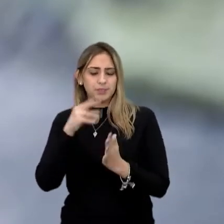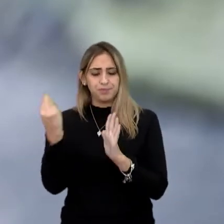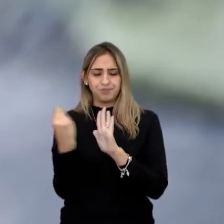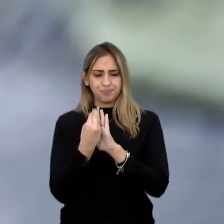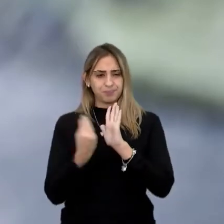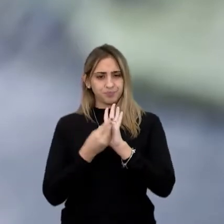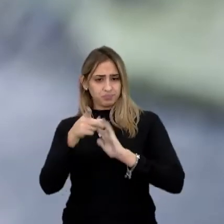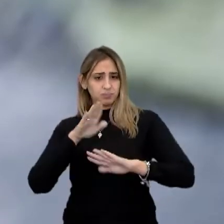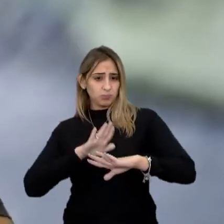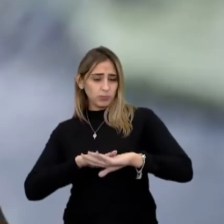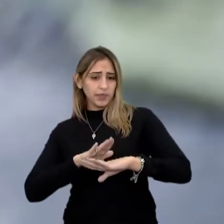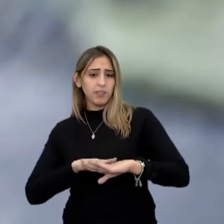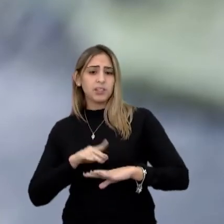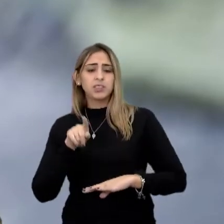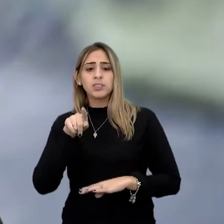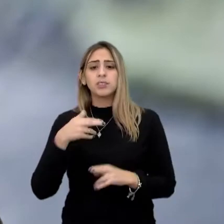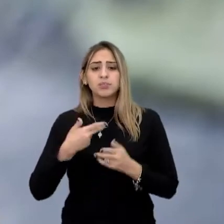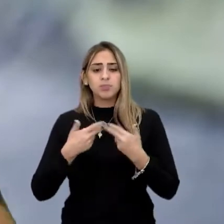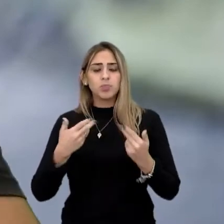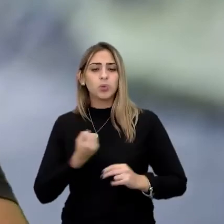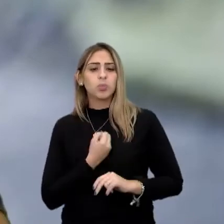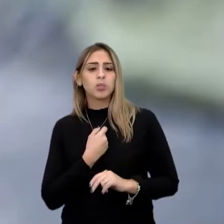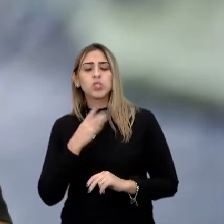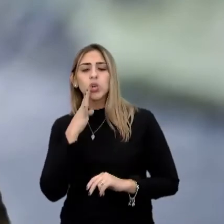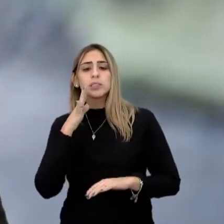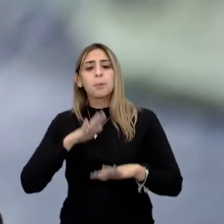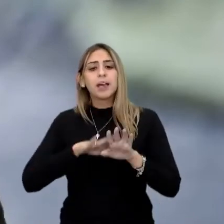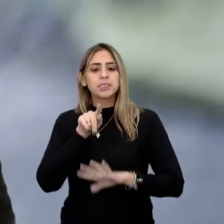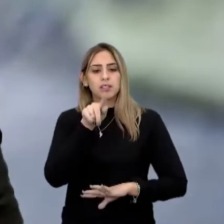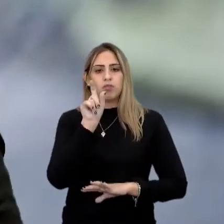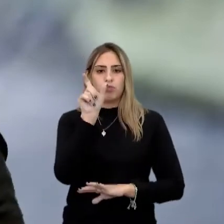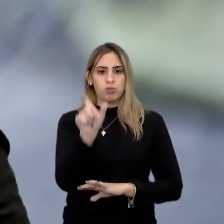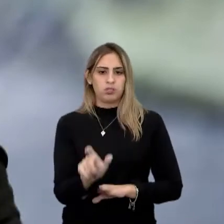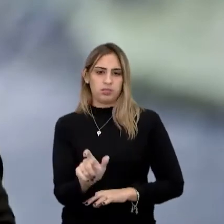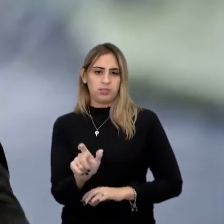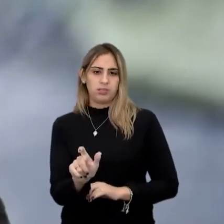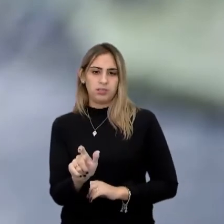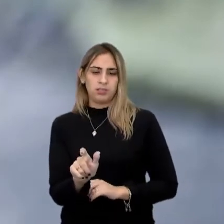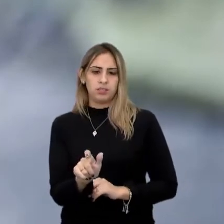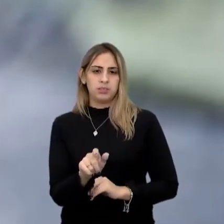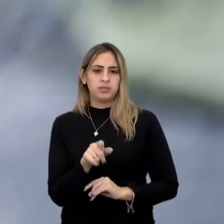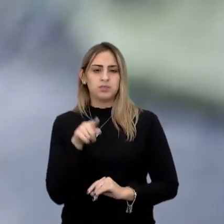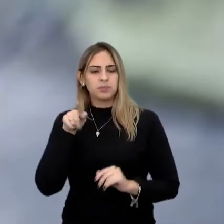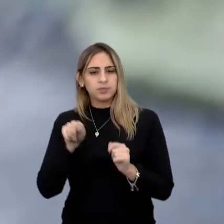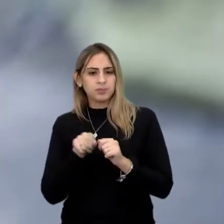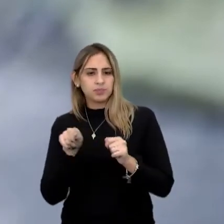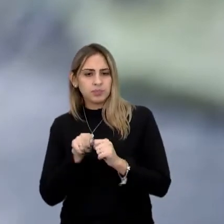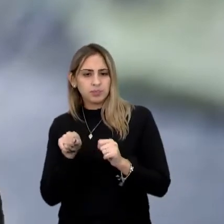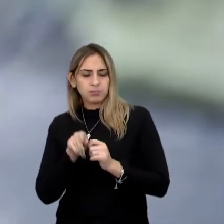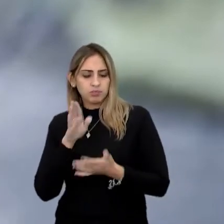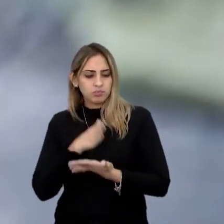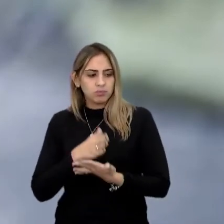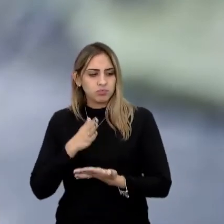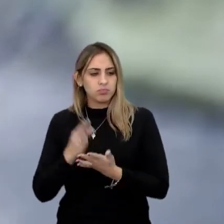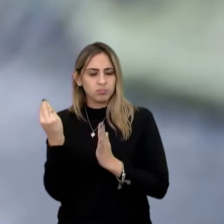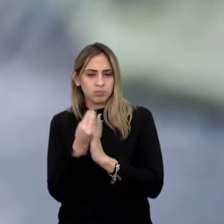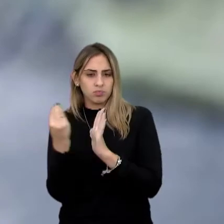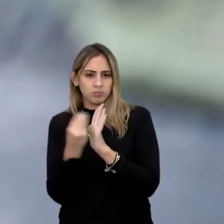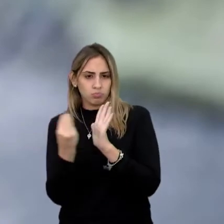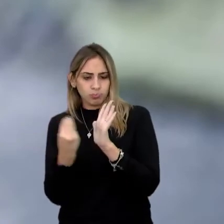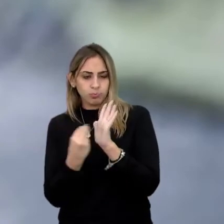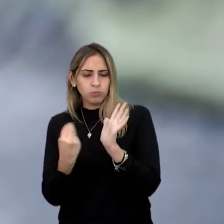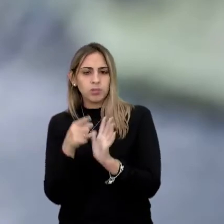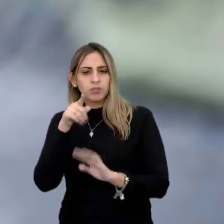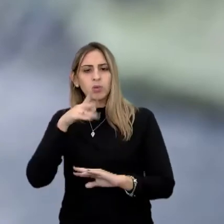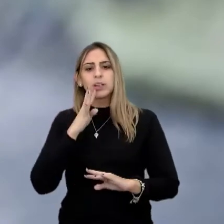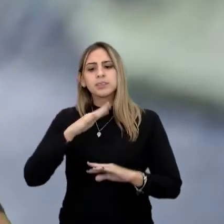que você faz, o algoritmo te conhece melhor do que você. Né? Se você faz uma quantidade X de postagem, um algoritmo, por exemplo, te conhece melhor do